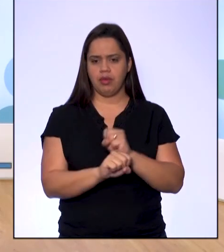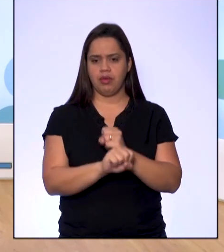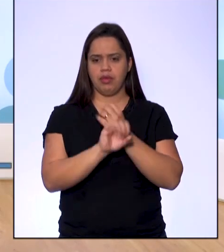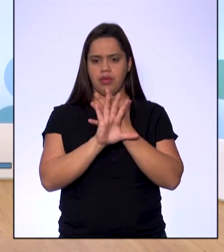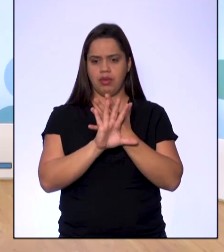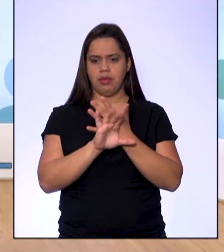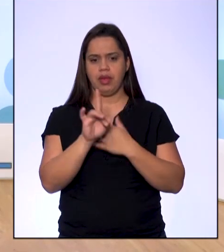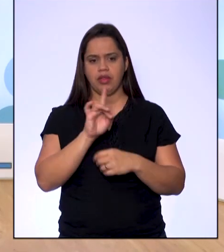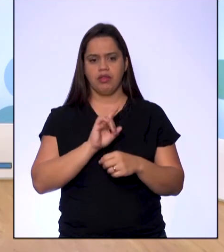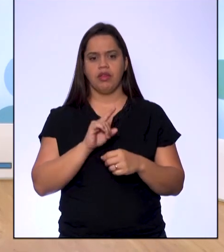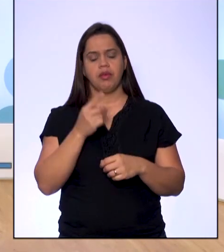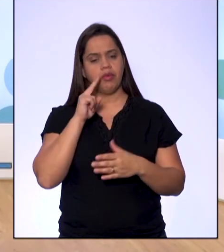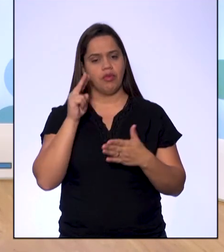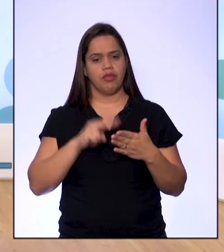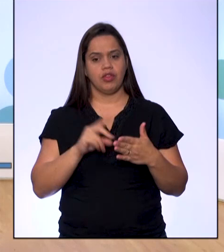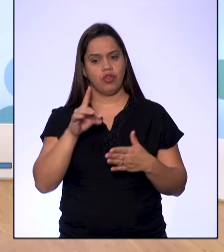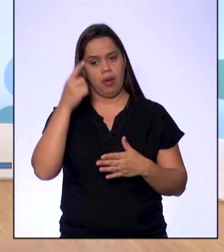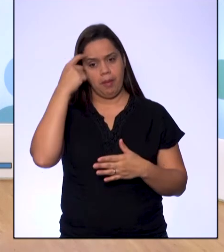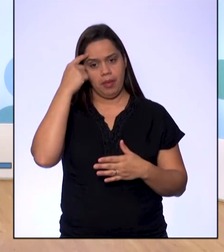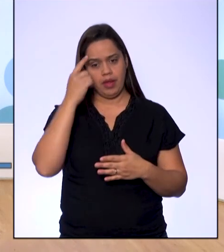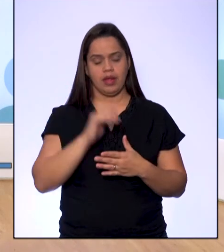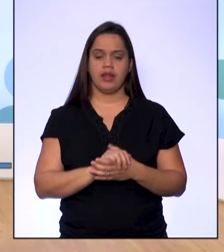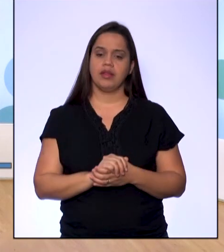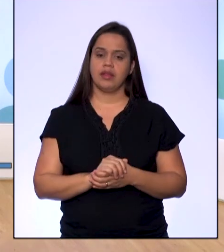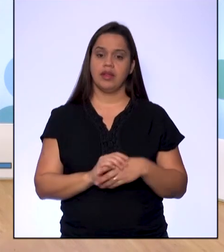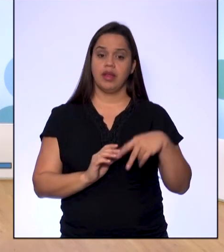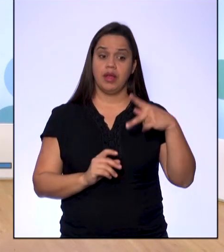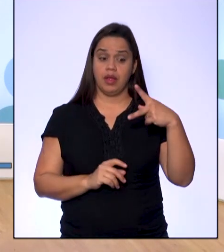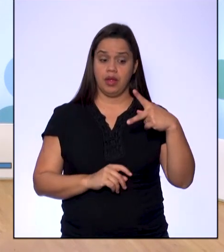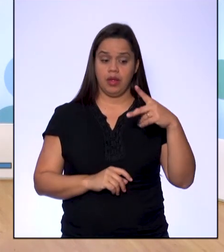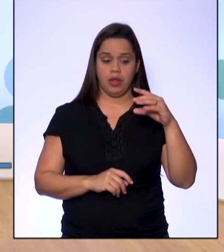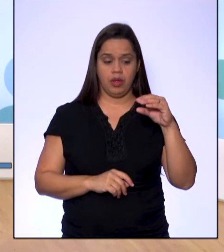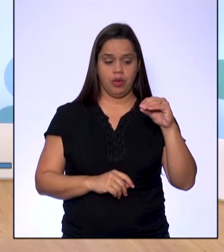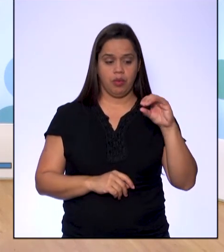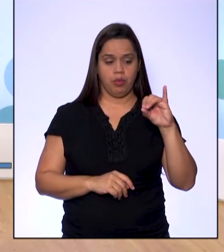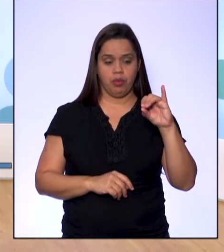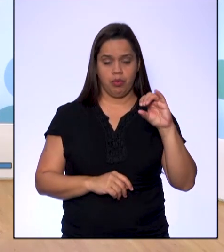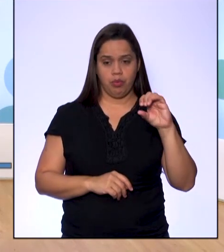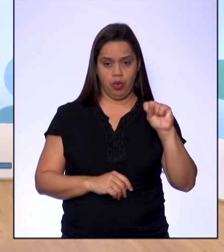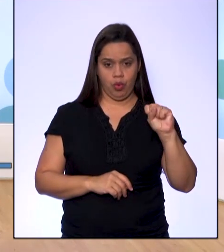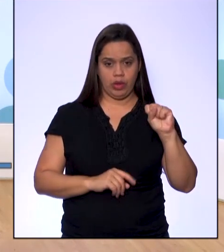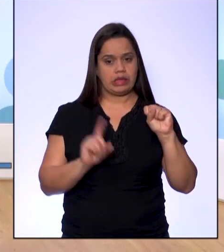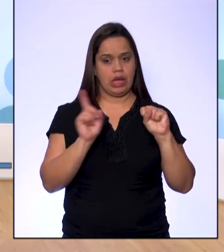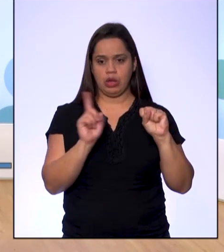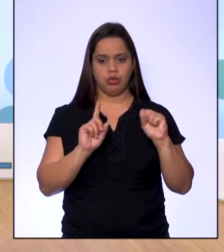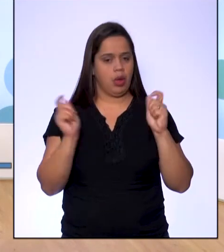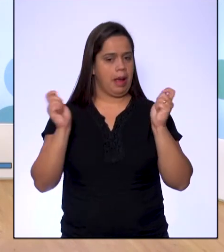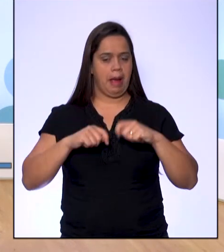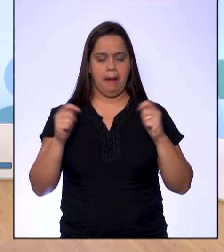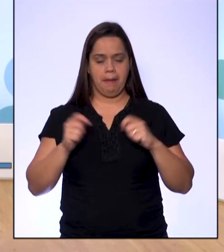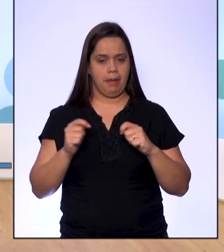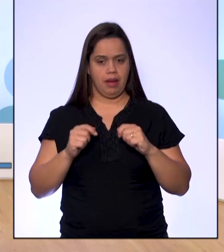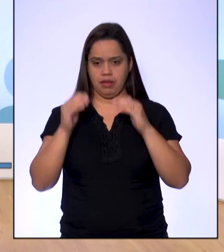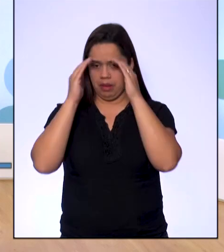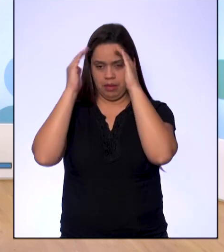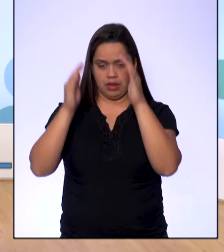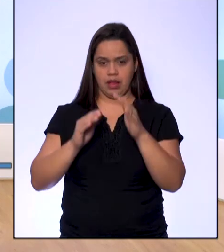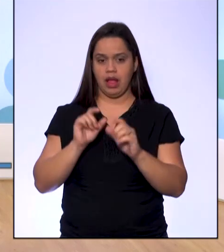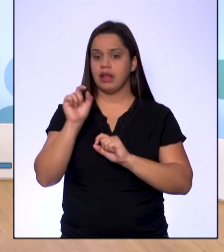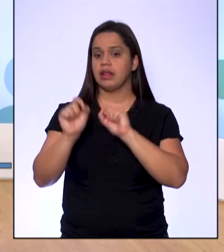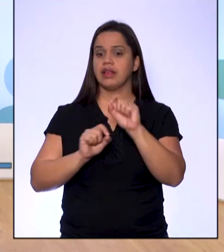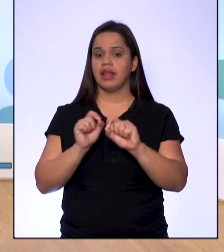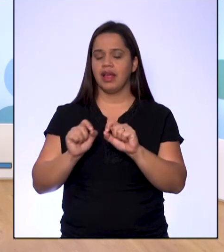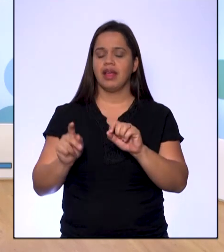para vocês fazerem. Só pensem. Pois não somos capazes de respeitá-las. Respeitar quem? As